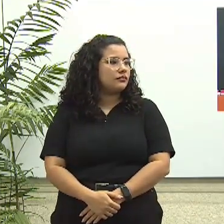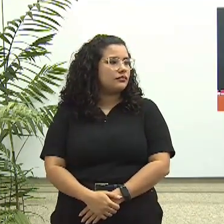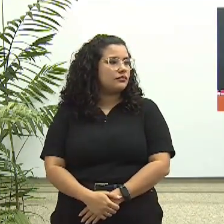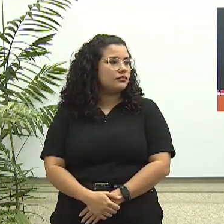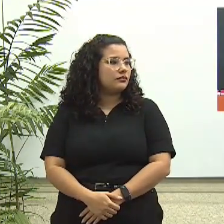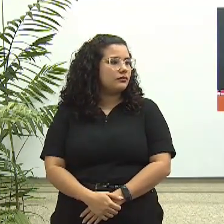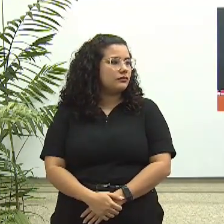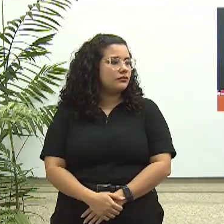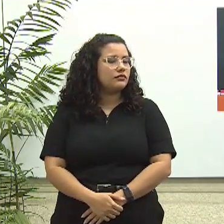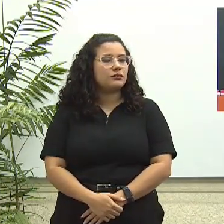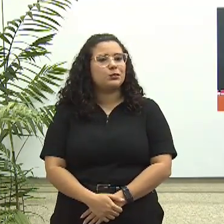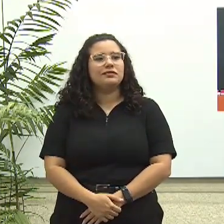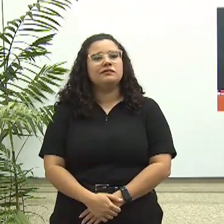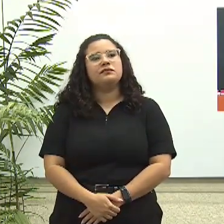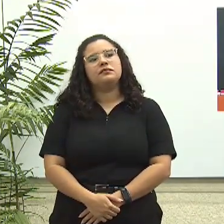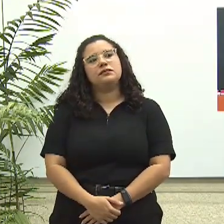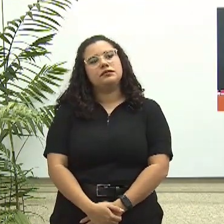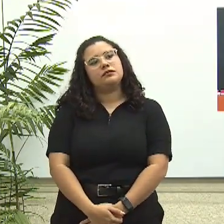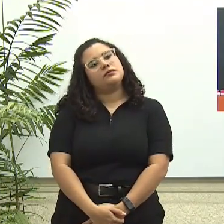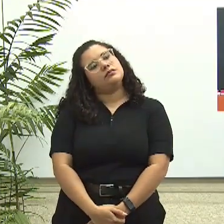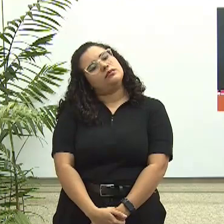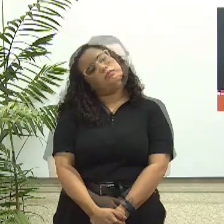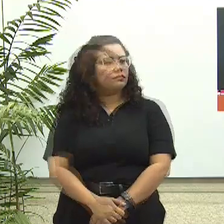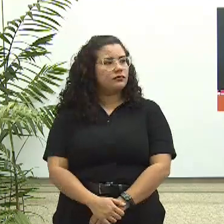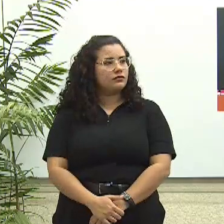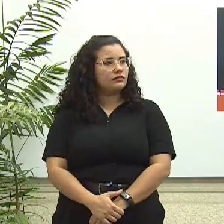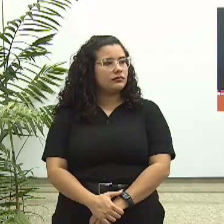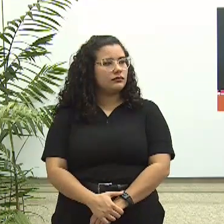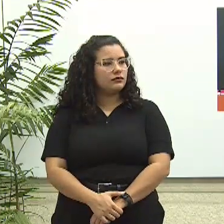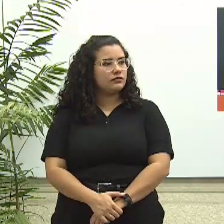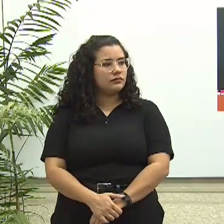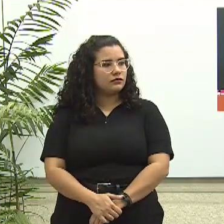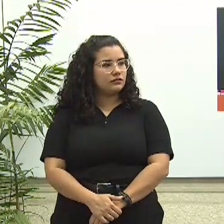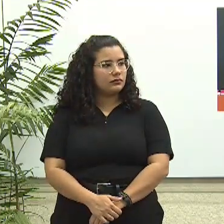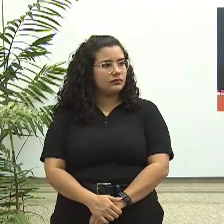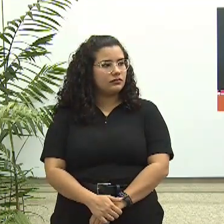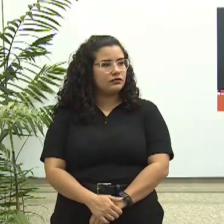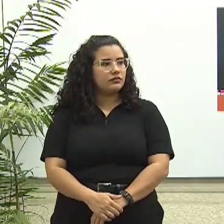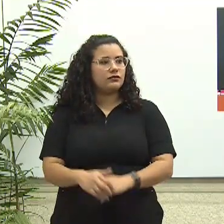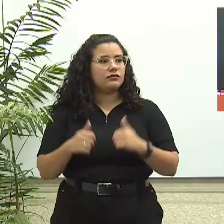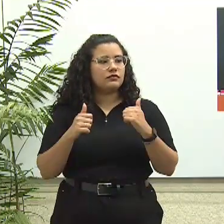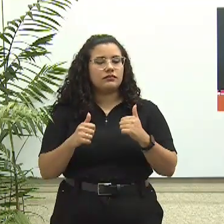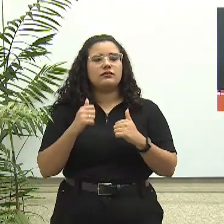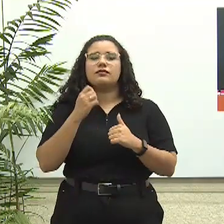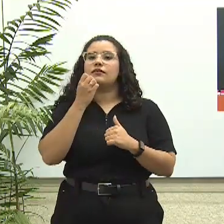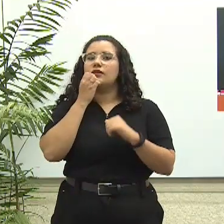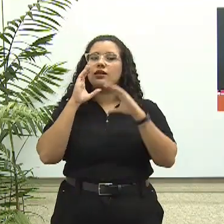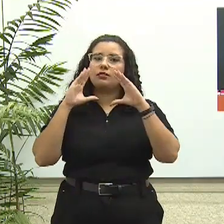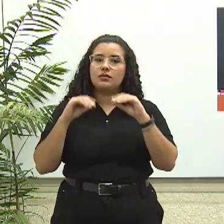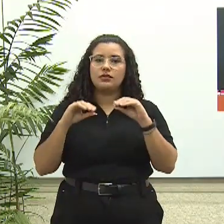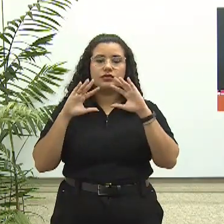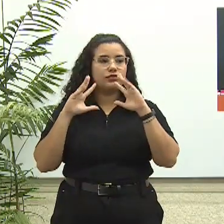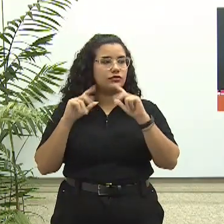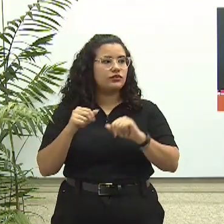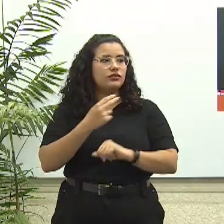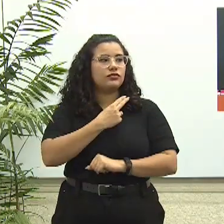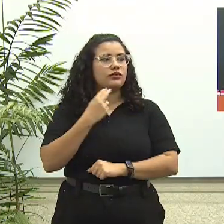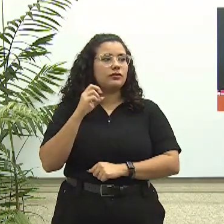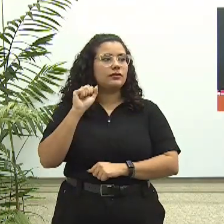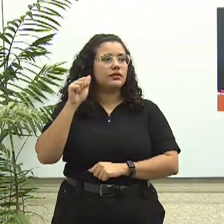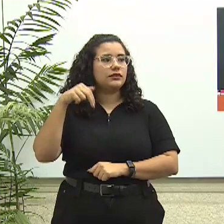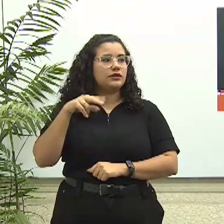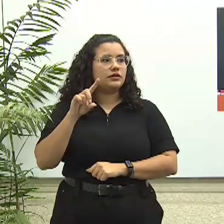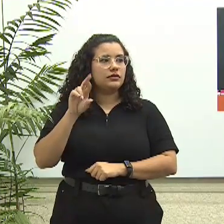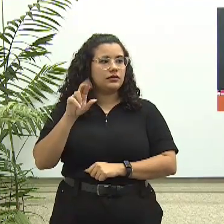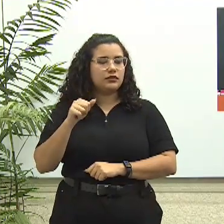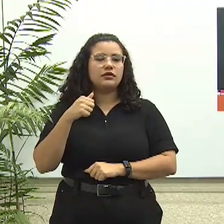a gente volta pros convidados tá eh Boa noite a todos e todas eu sou a Sandra eu sou